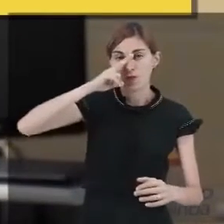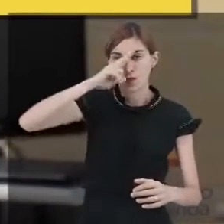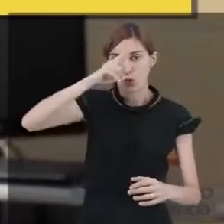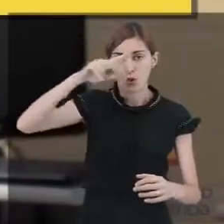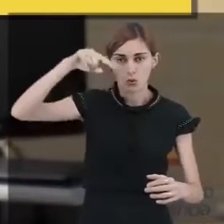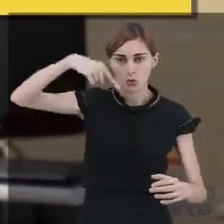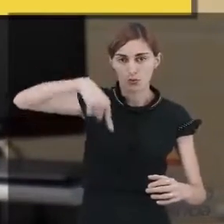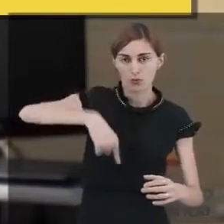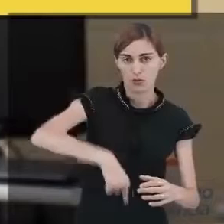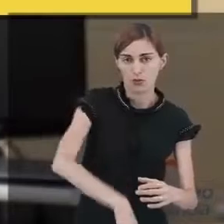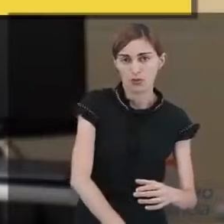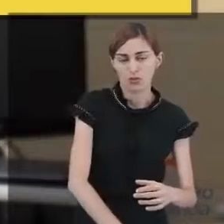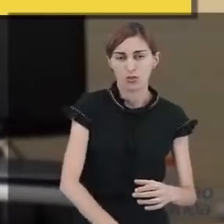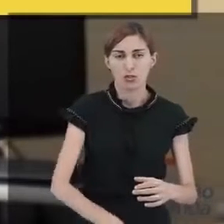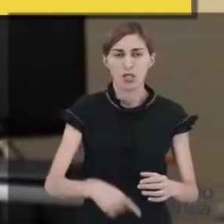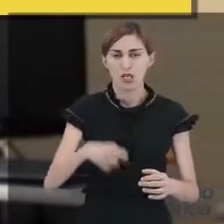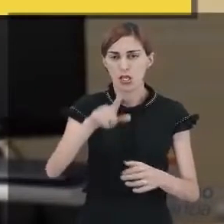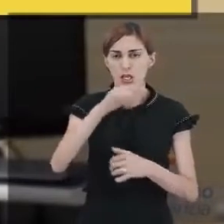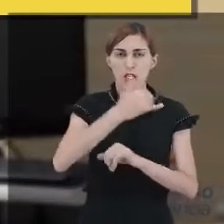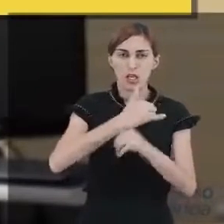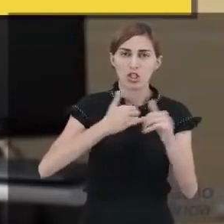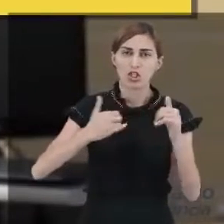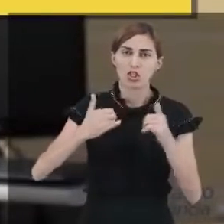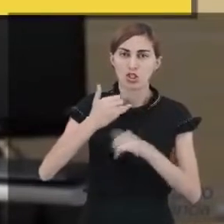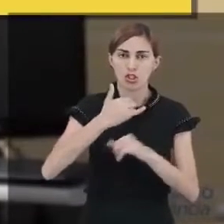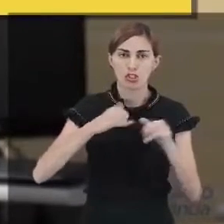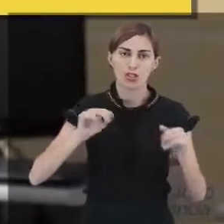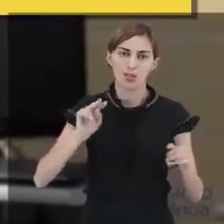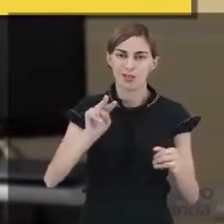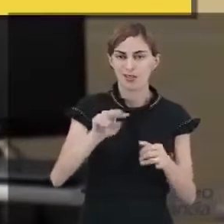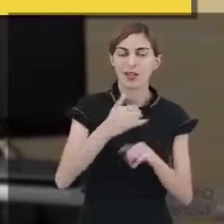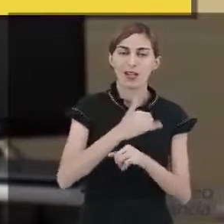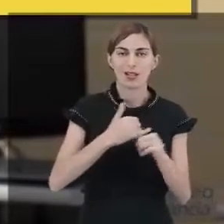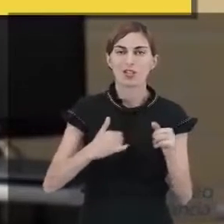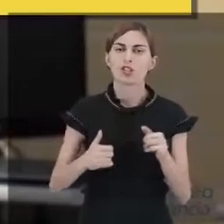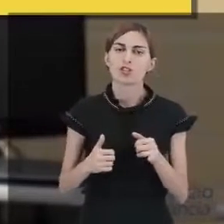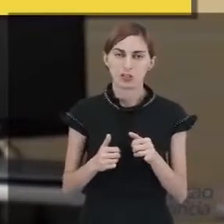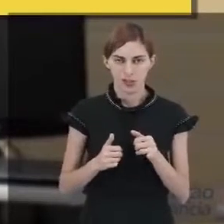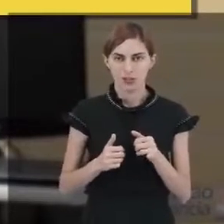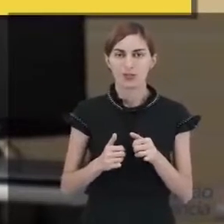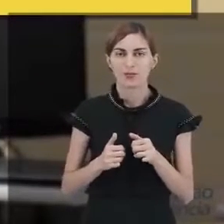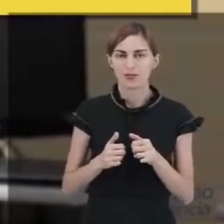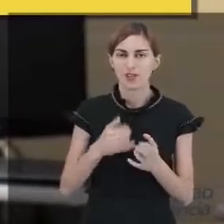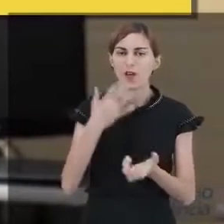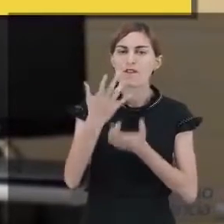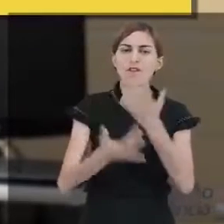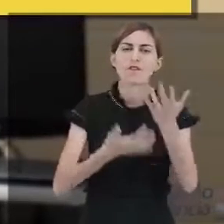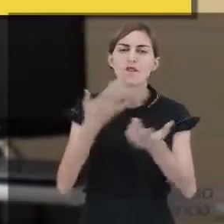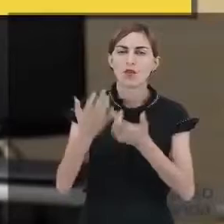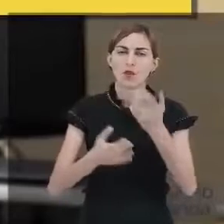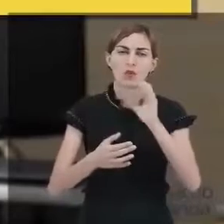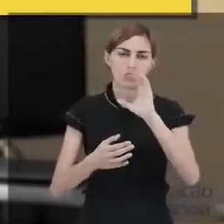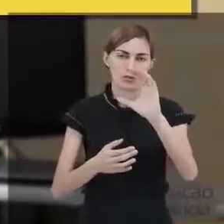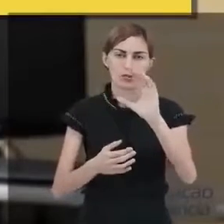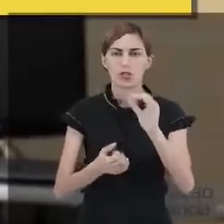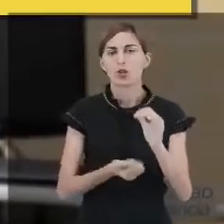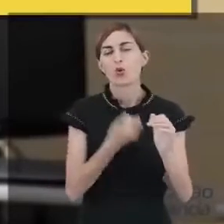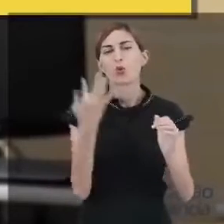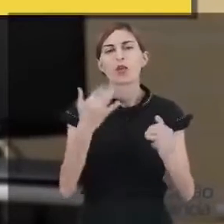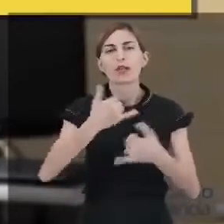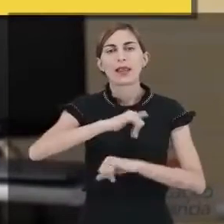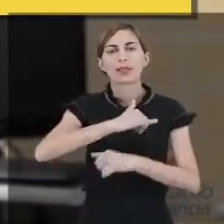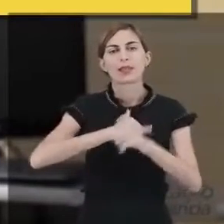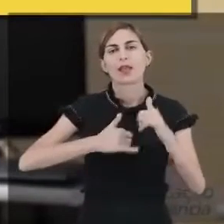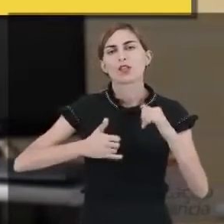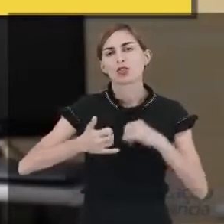o aluno que o material elétrico só pode ser considerado em fogo de classe C quando ele estiver